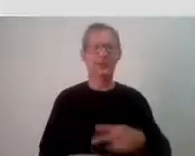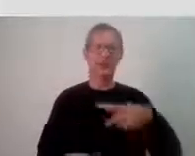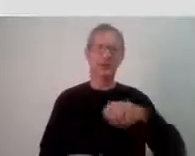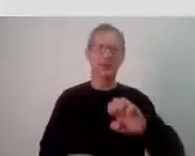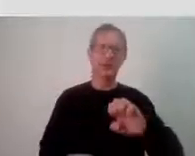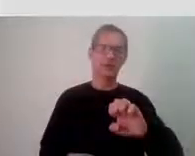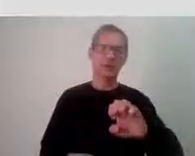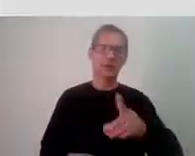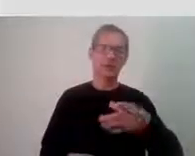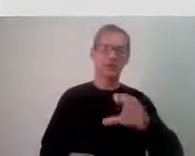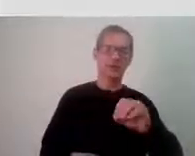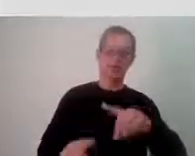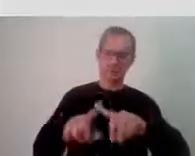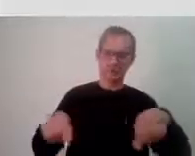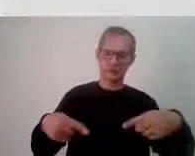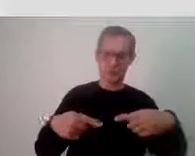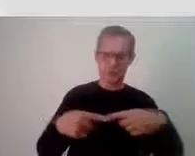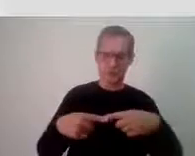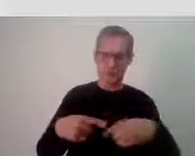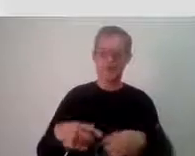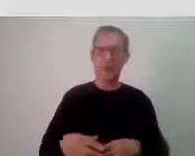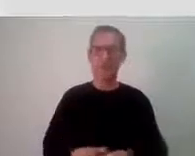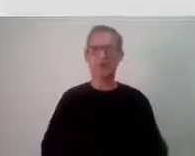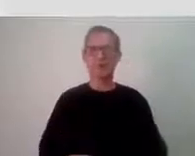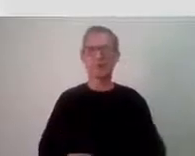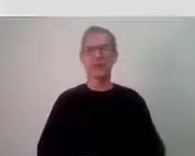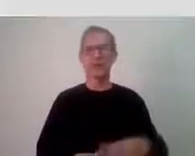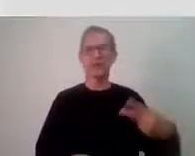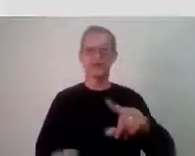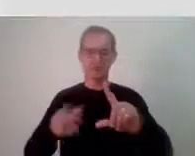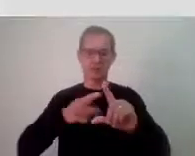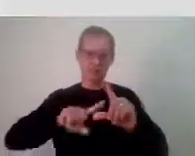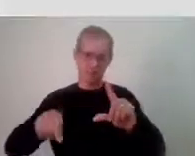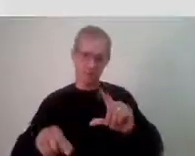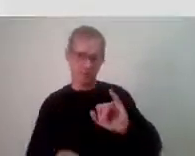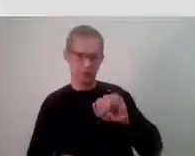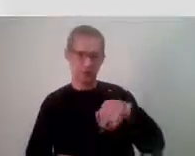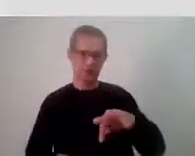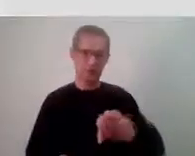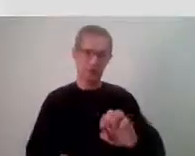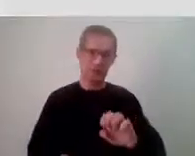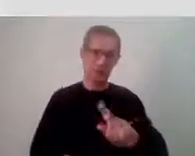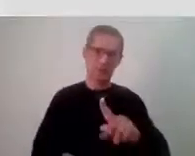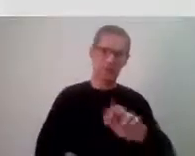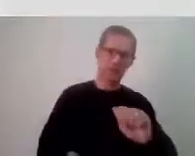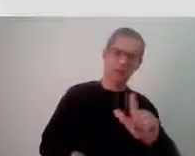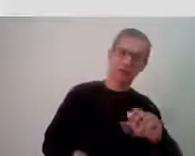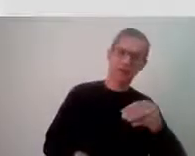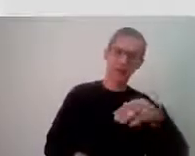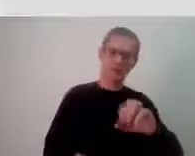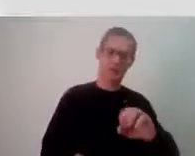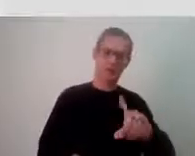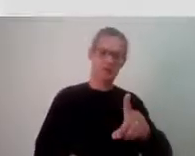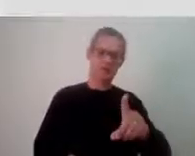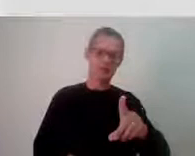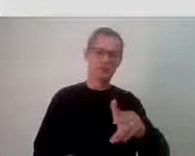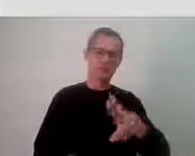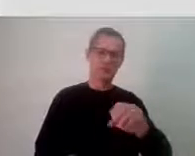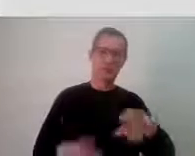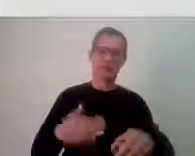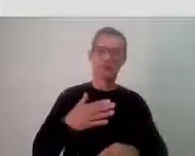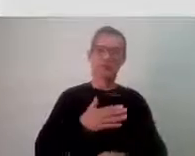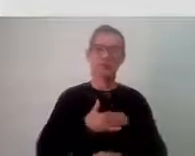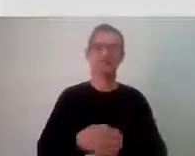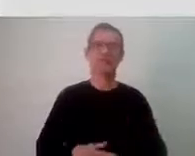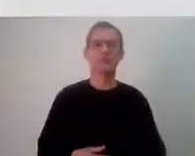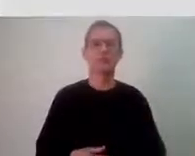aqui de área. Está abaixo da minha curva. Então, vai ser integral o módulo da minha integral... Ô,